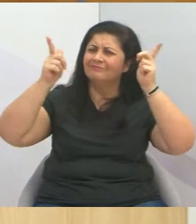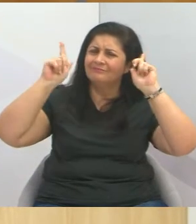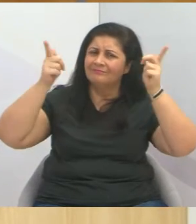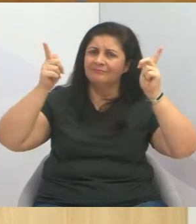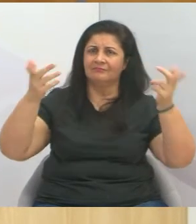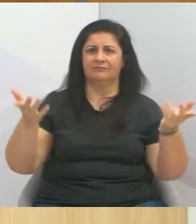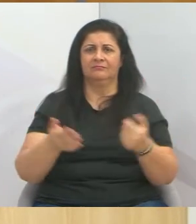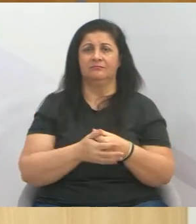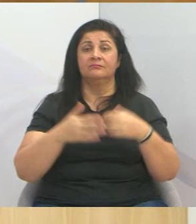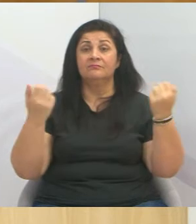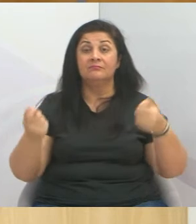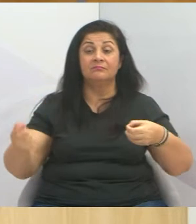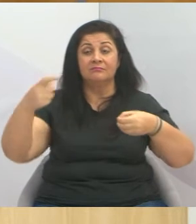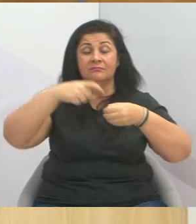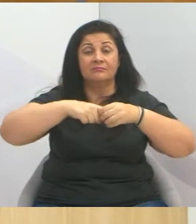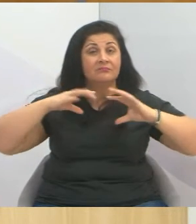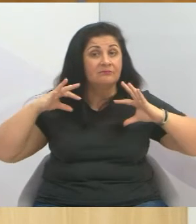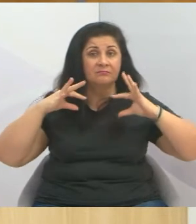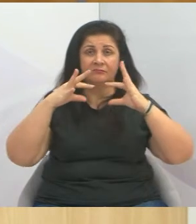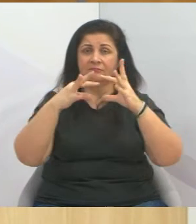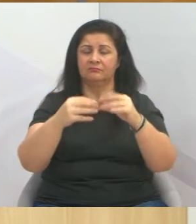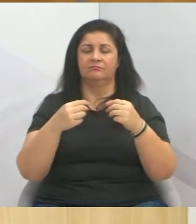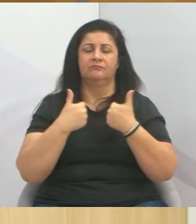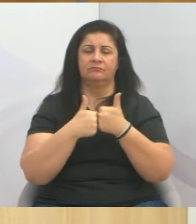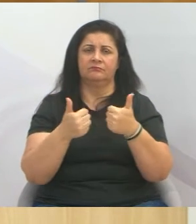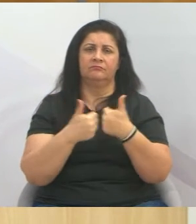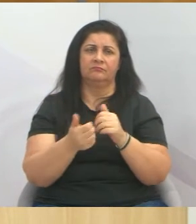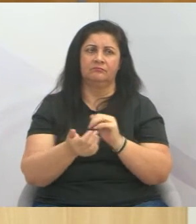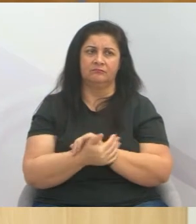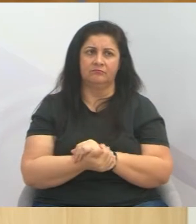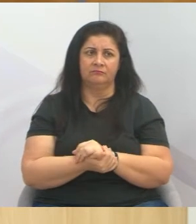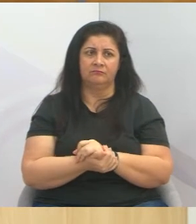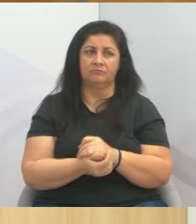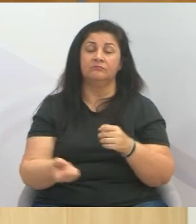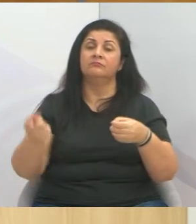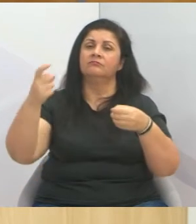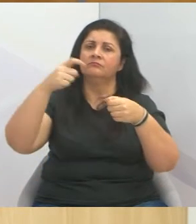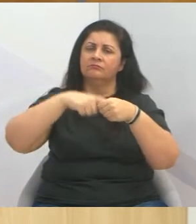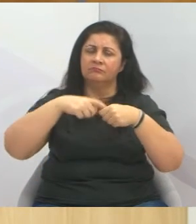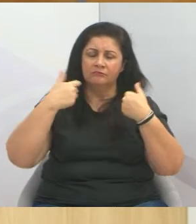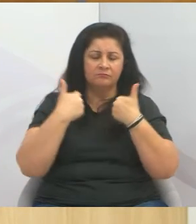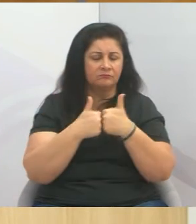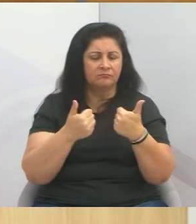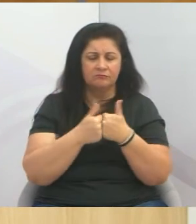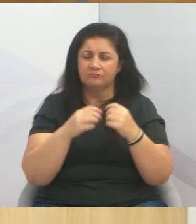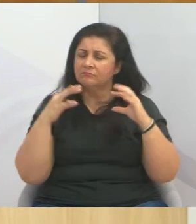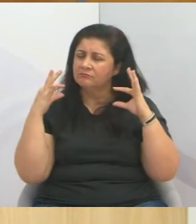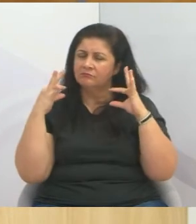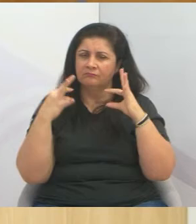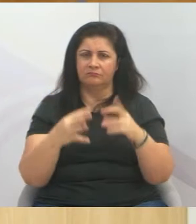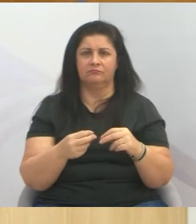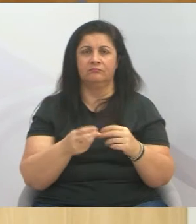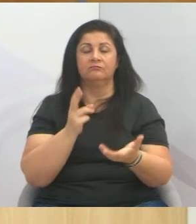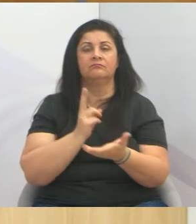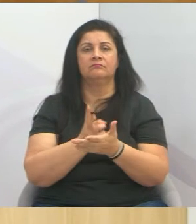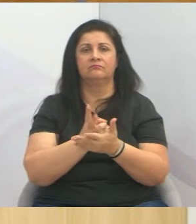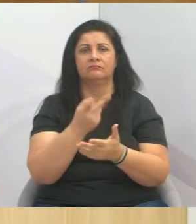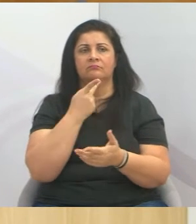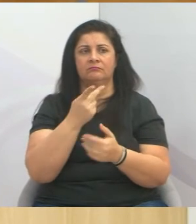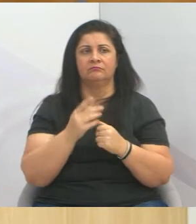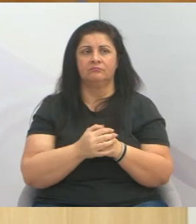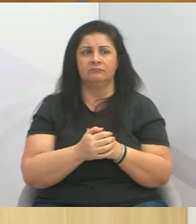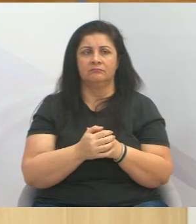aqui uma volta já de todos os olhos essa Câmara Municipal fazer uma campanha volta já de todos os ônibus e aqui eu sempre falei